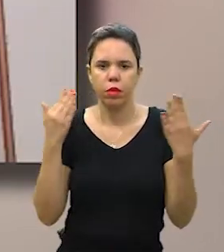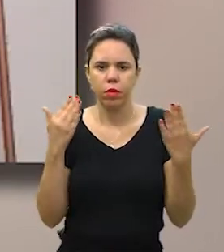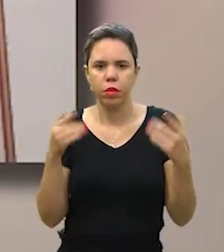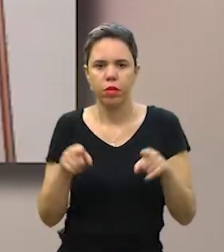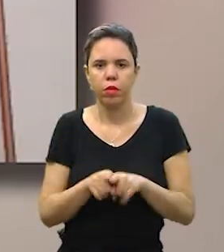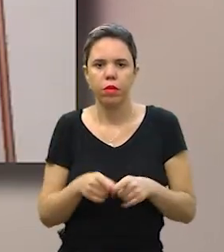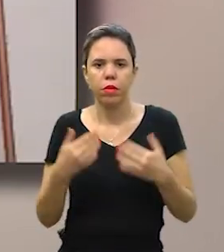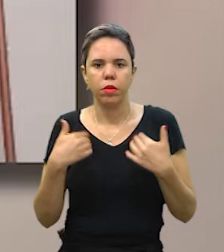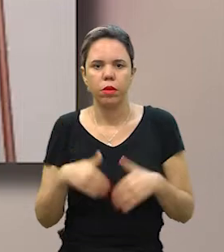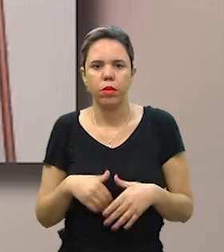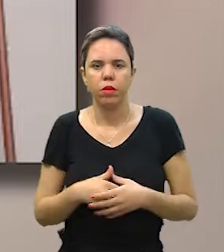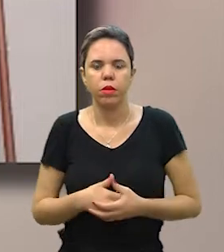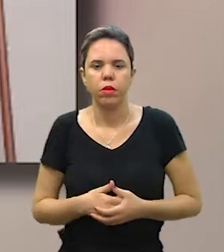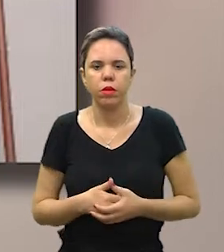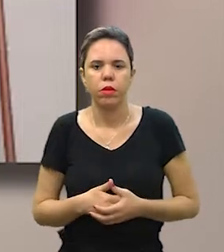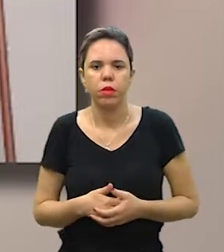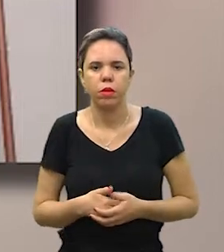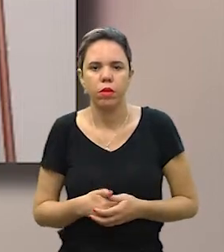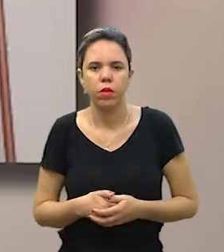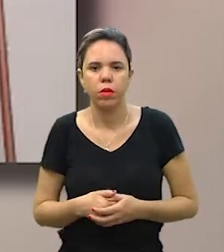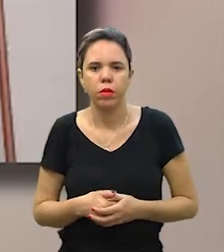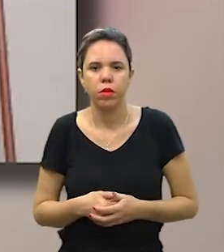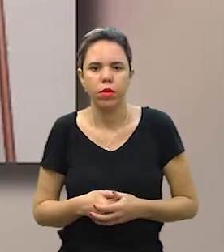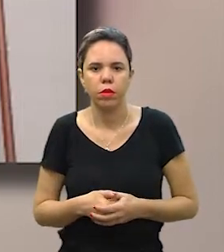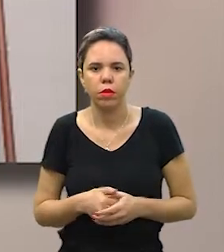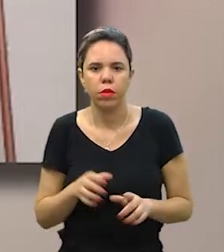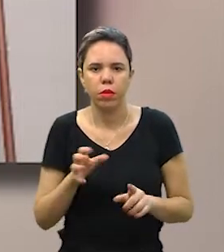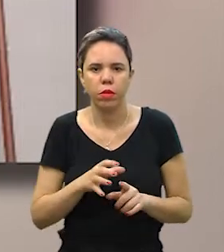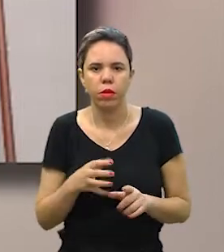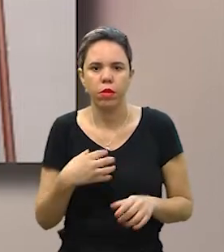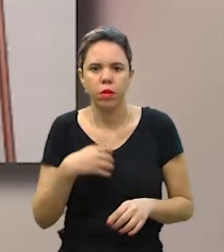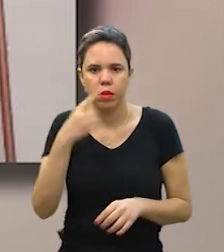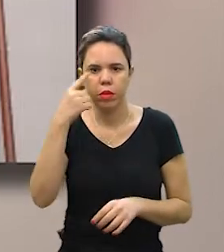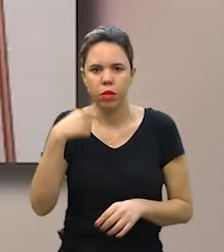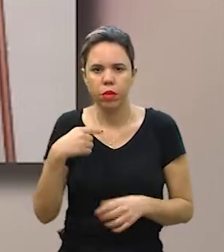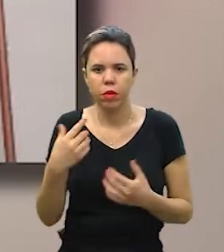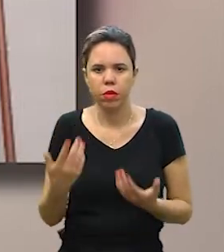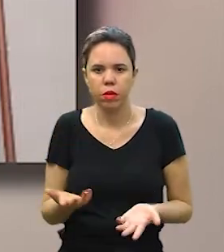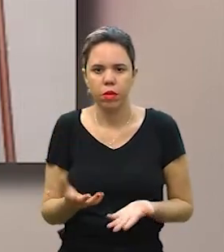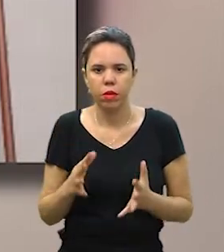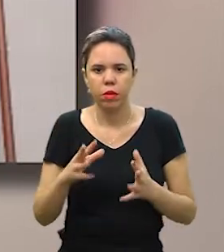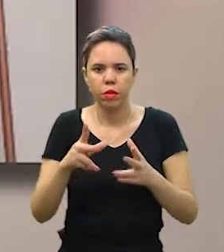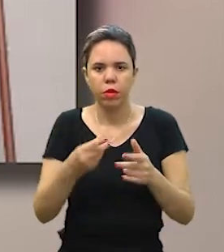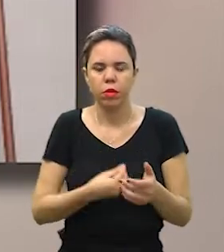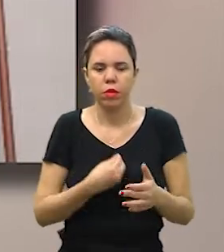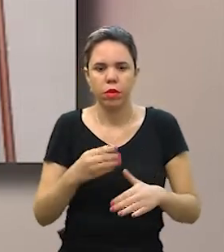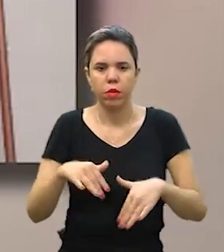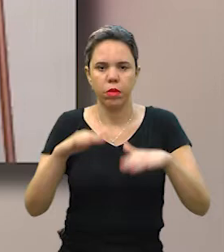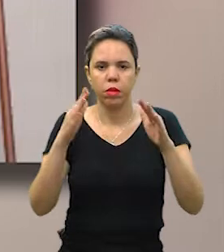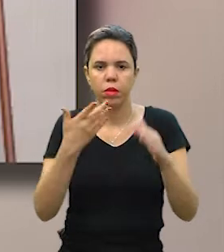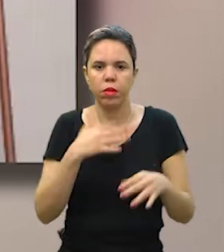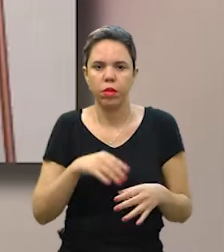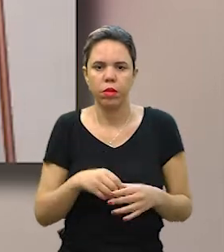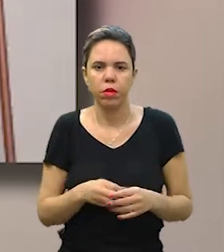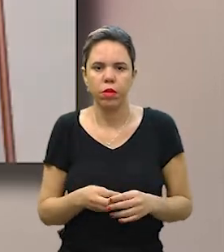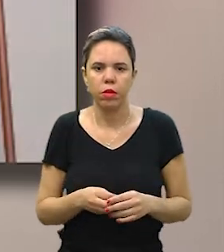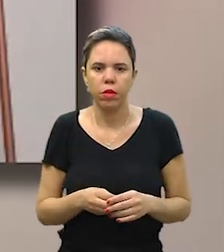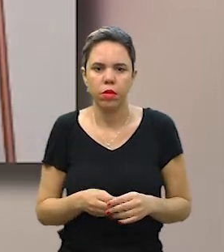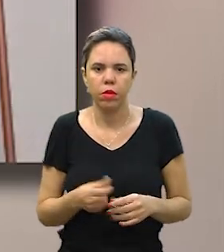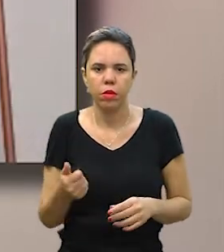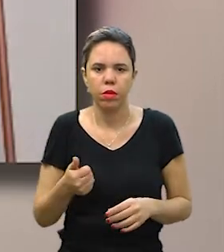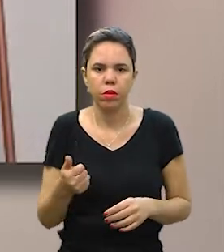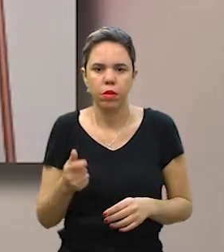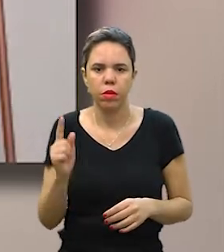psicologicamente quanto fisicamente. Então, isso vai influenciar no perfil de toda a vida dessa criança,